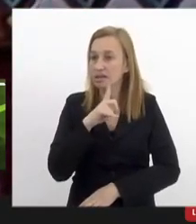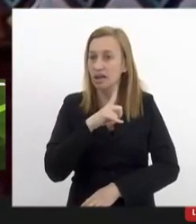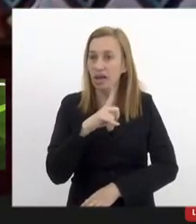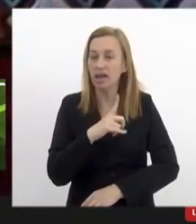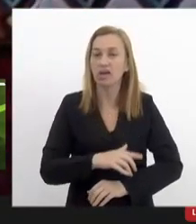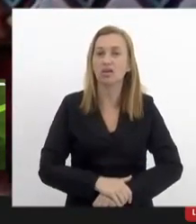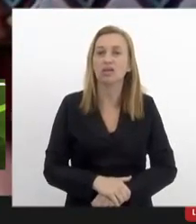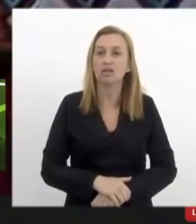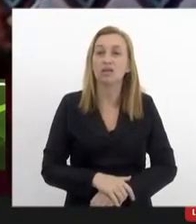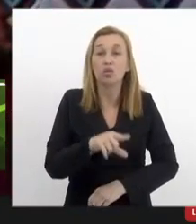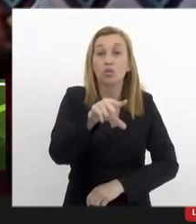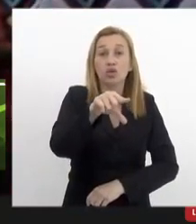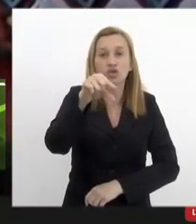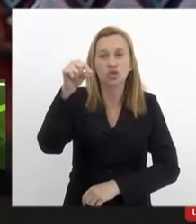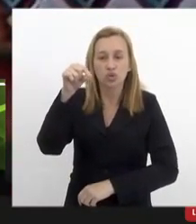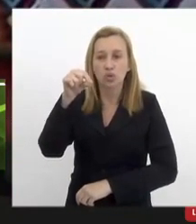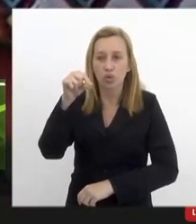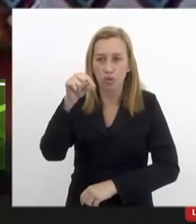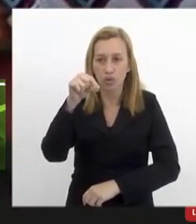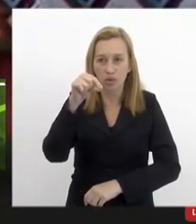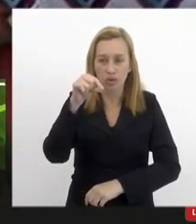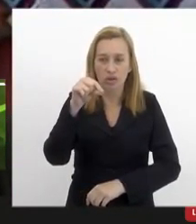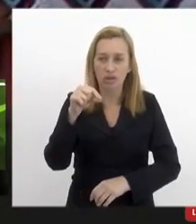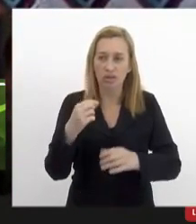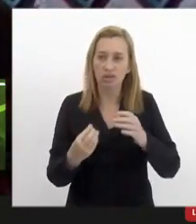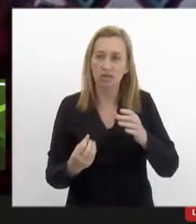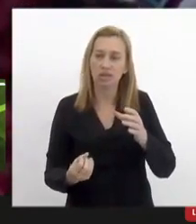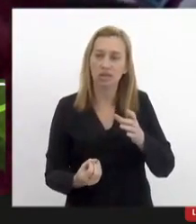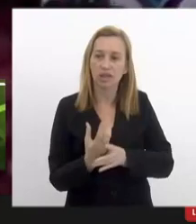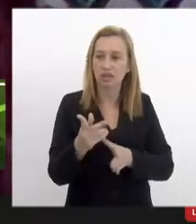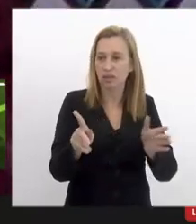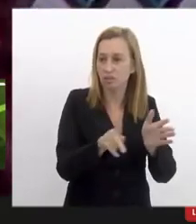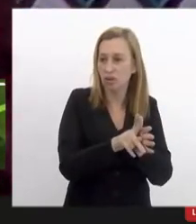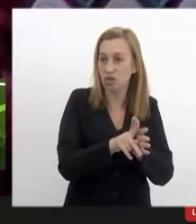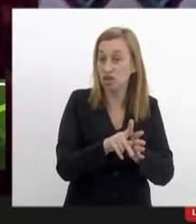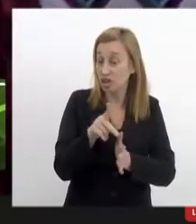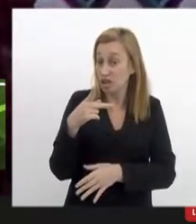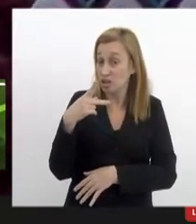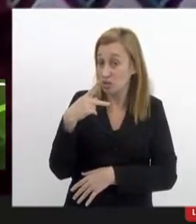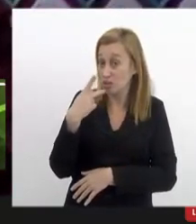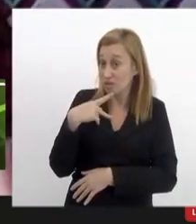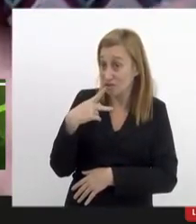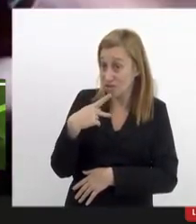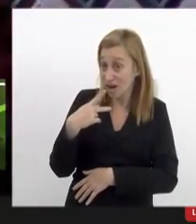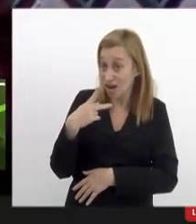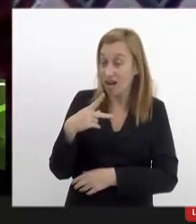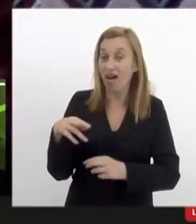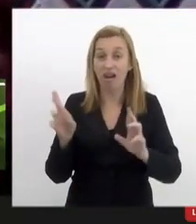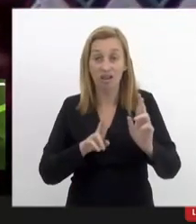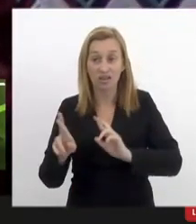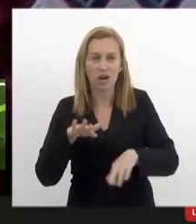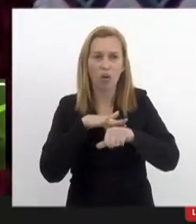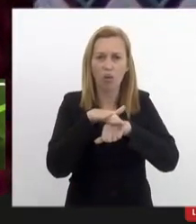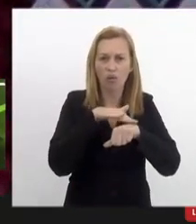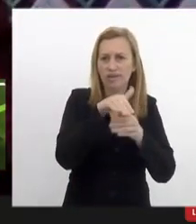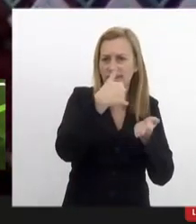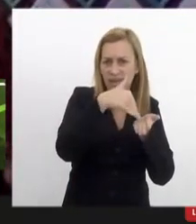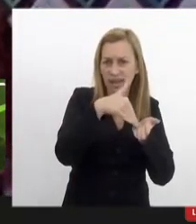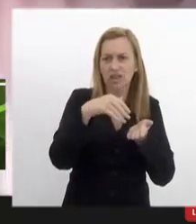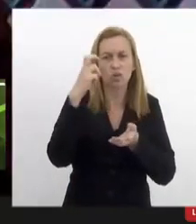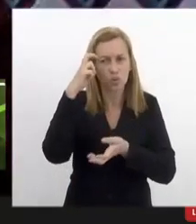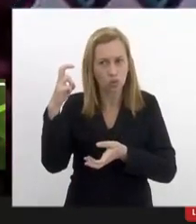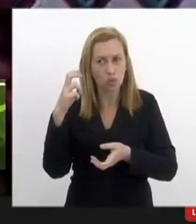uma preferência na tramitação de projetos. E a provocação de Vossa Excelência em relação à conversa com a Secretaria de Cultura,